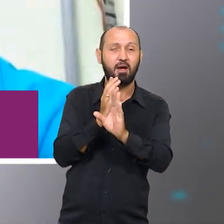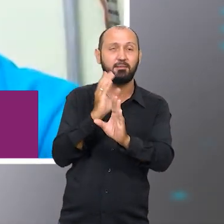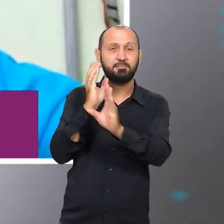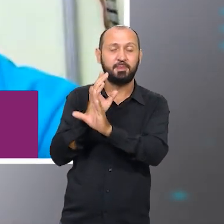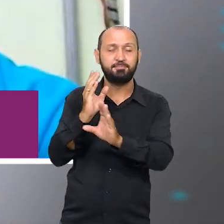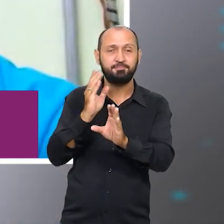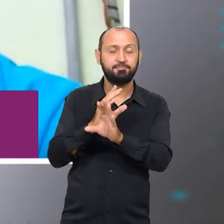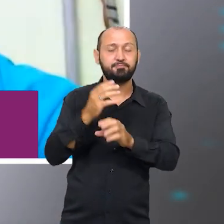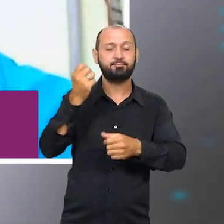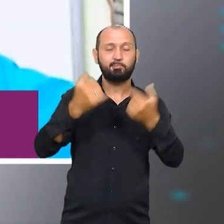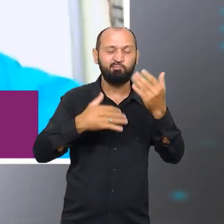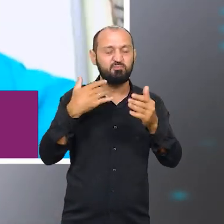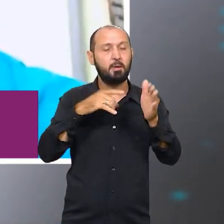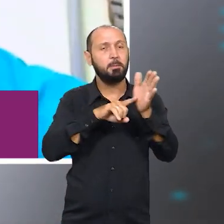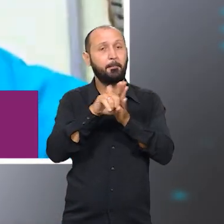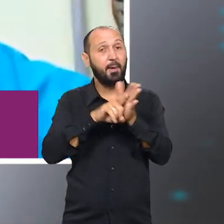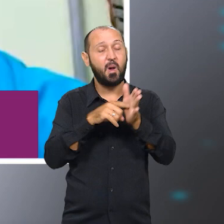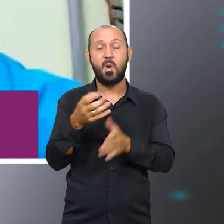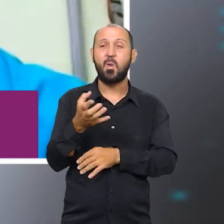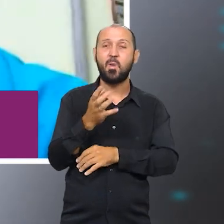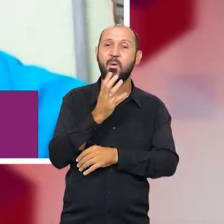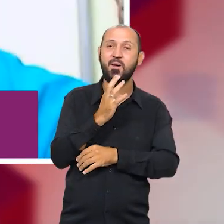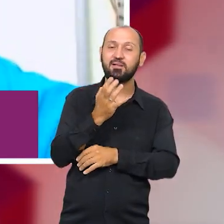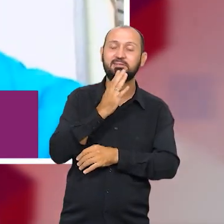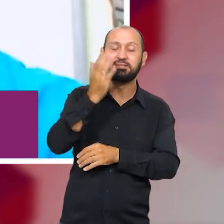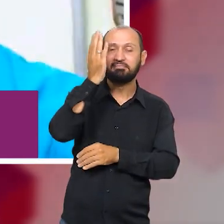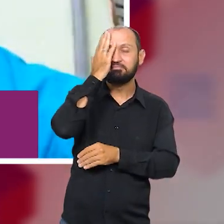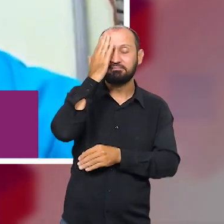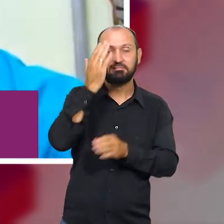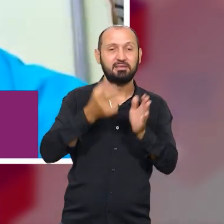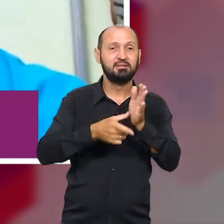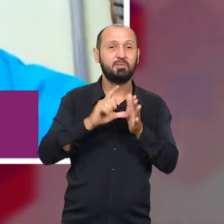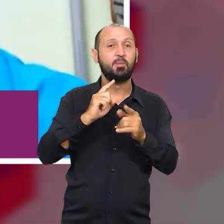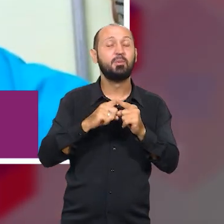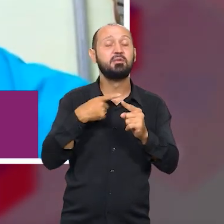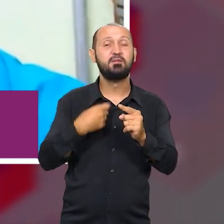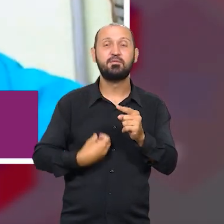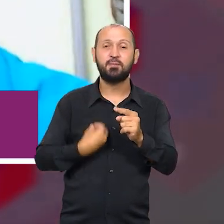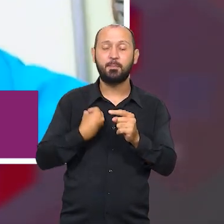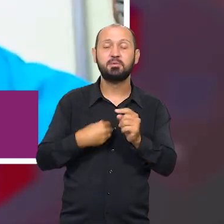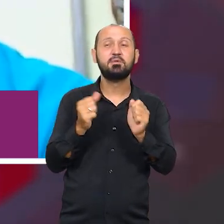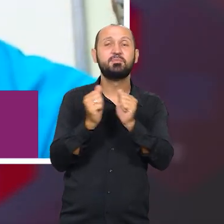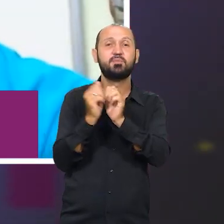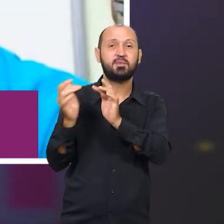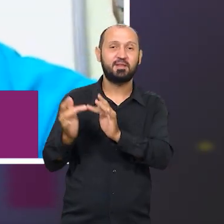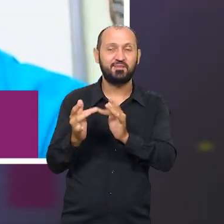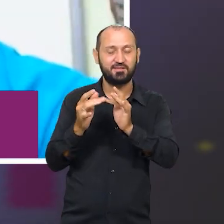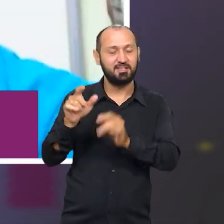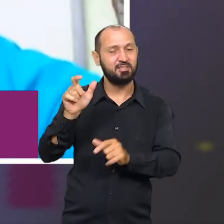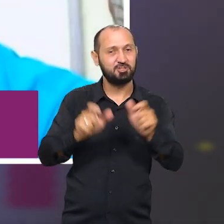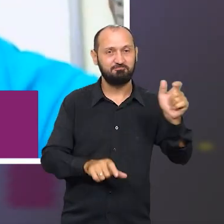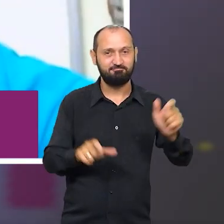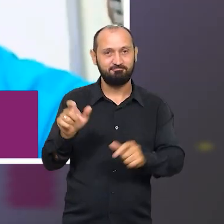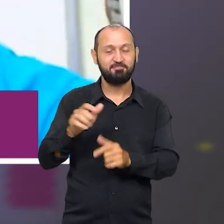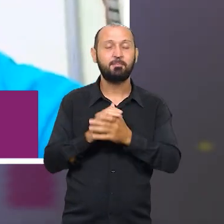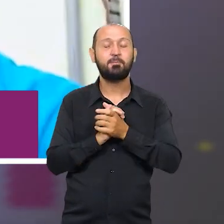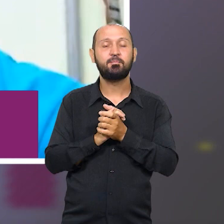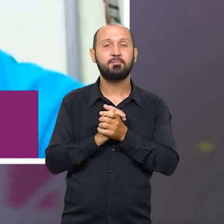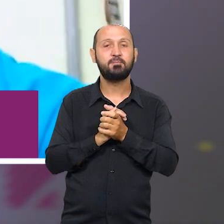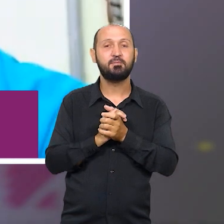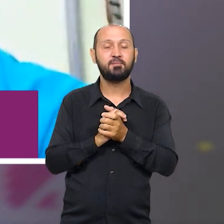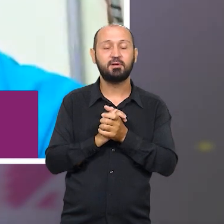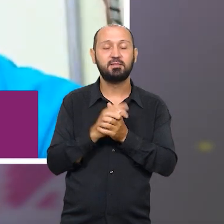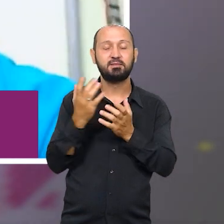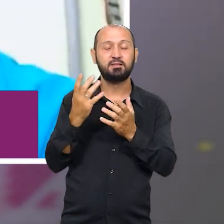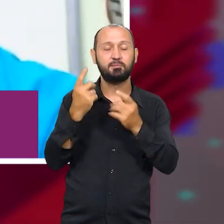ter que se esclarecer, conhecer, porque a gente vai participar da vida de uma pessoa dessa.